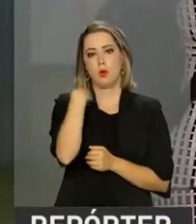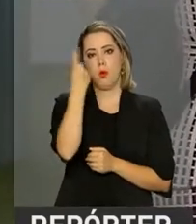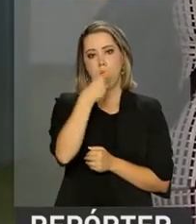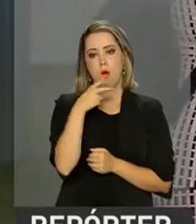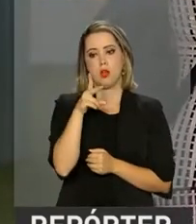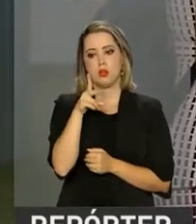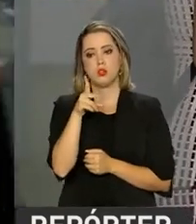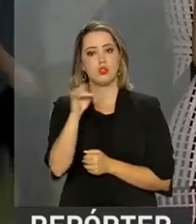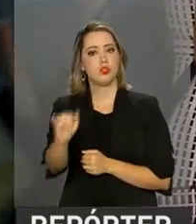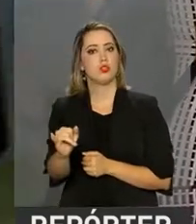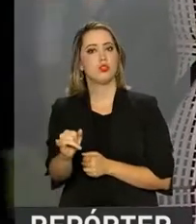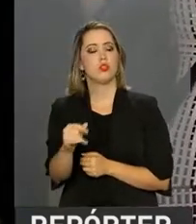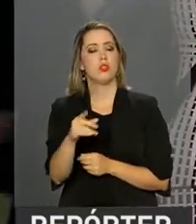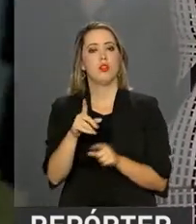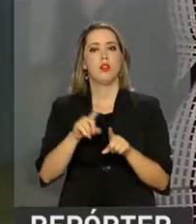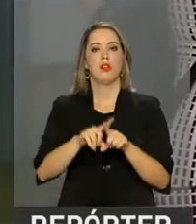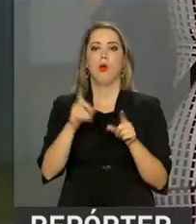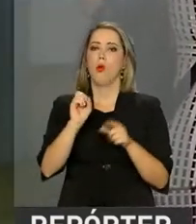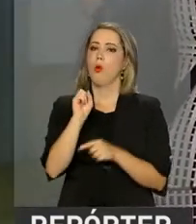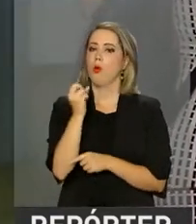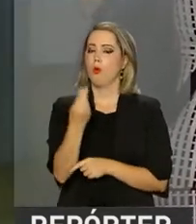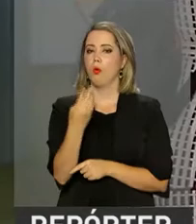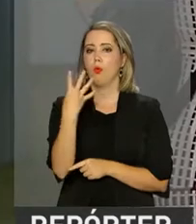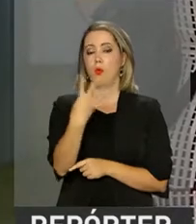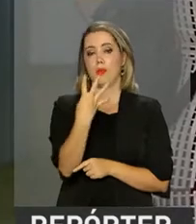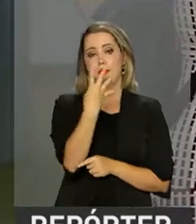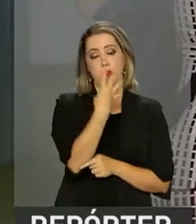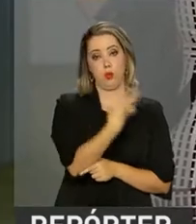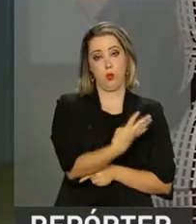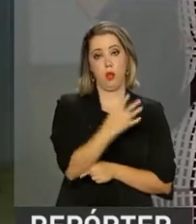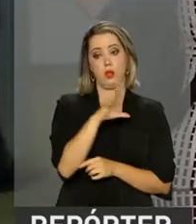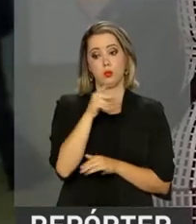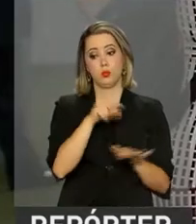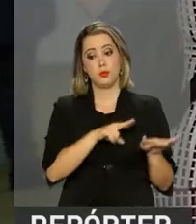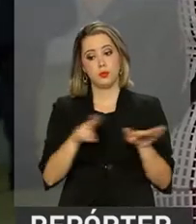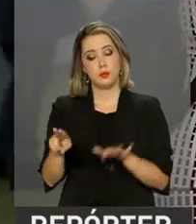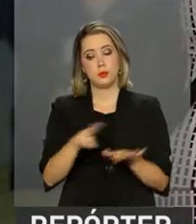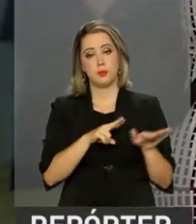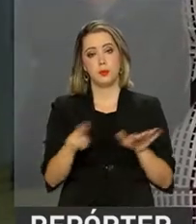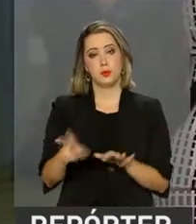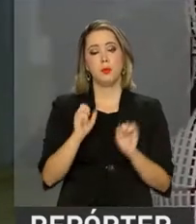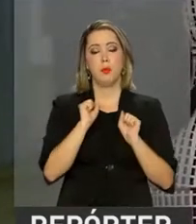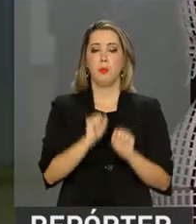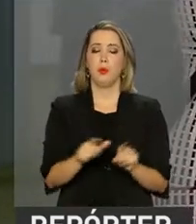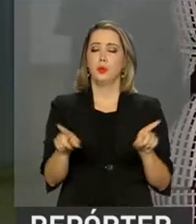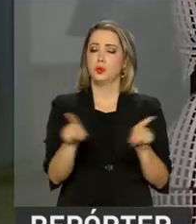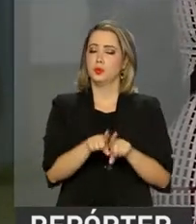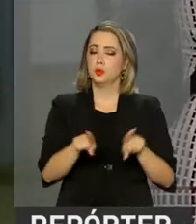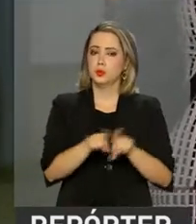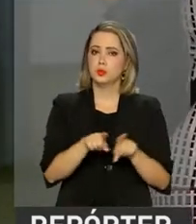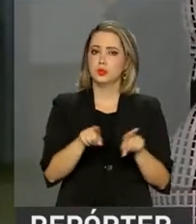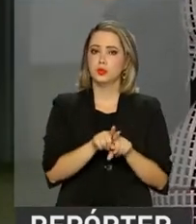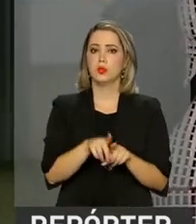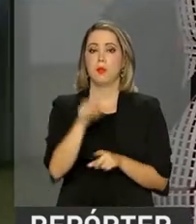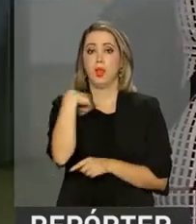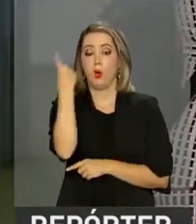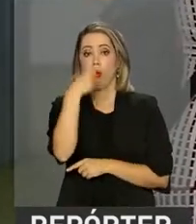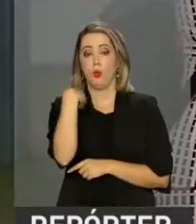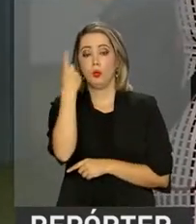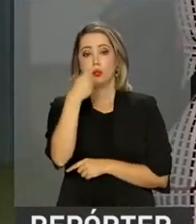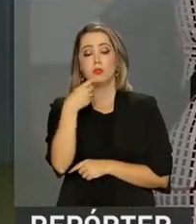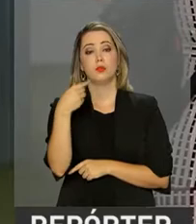horas semanais e até 220 horas mensais. Um banco de horas individual e